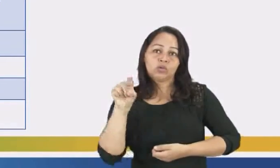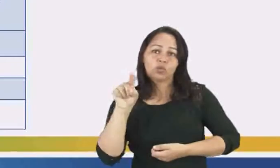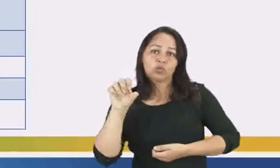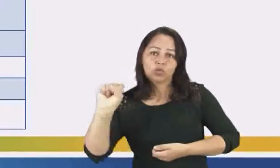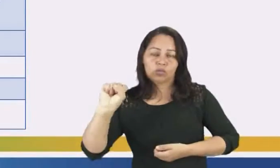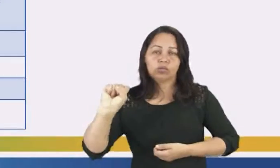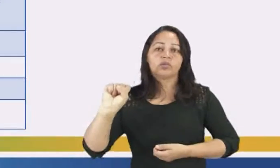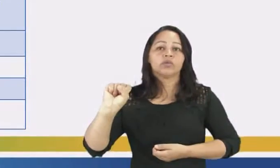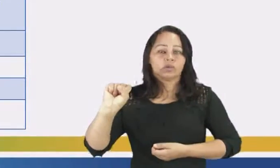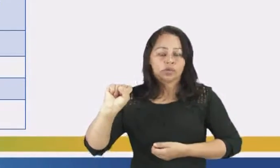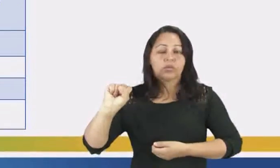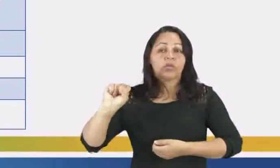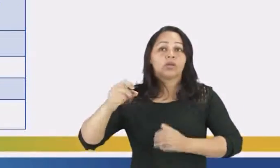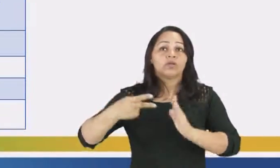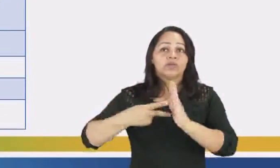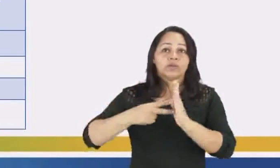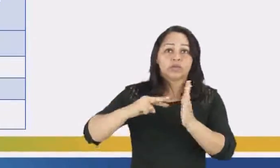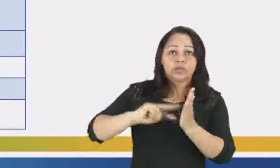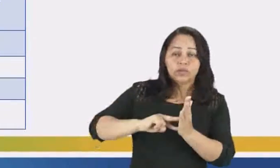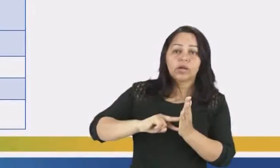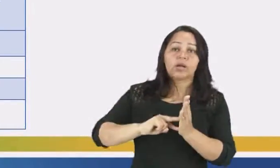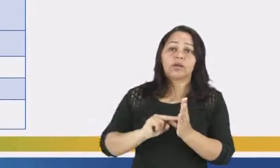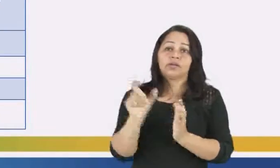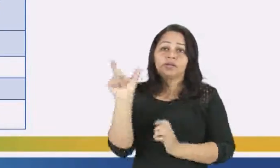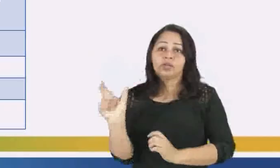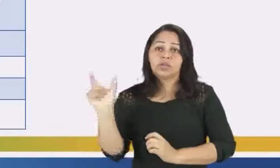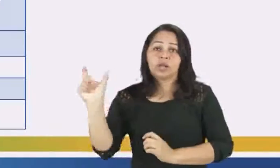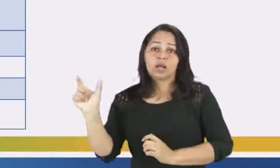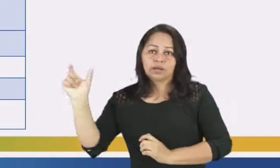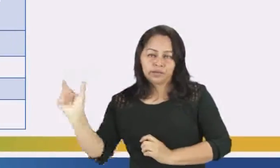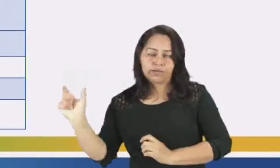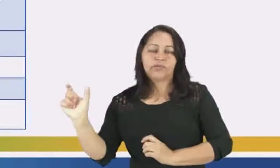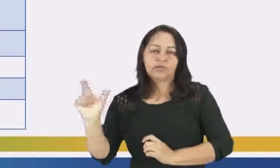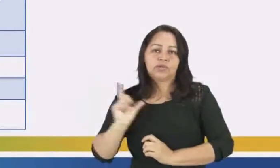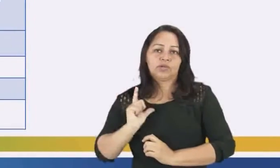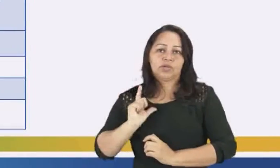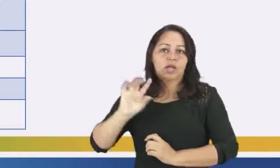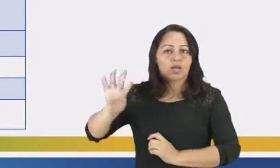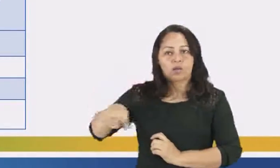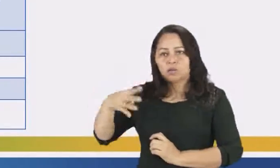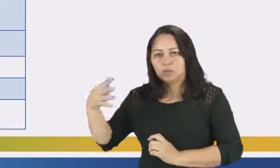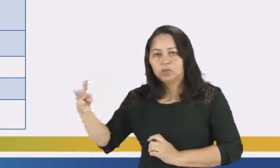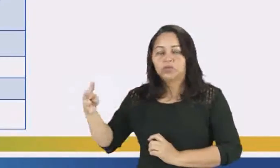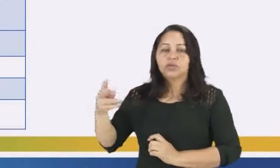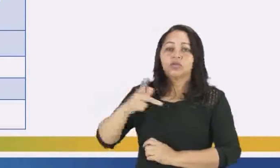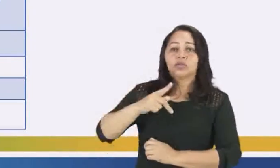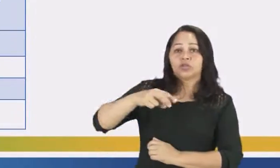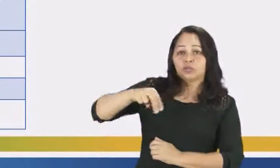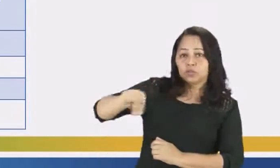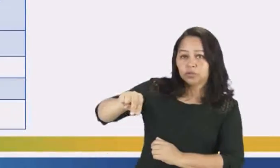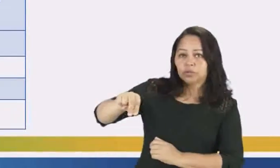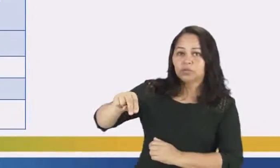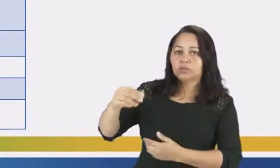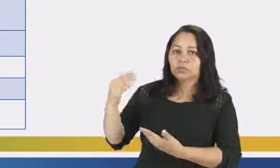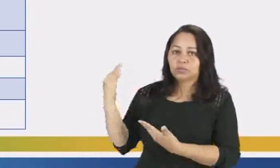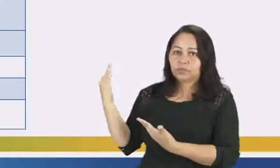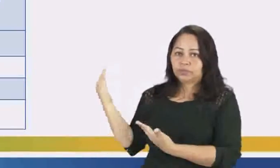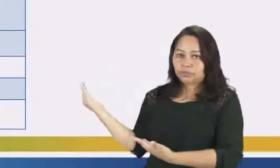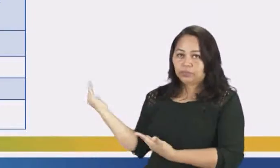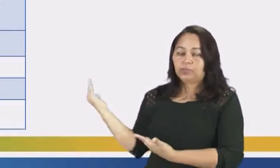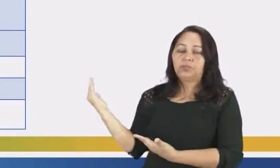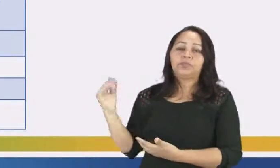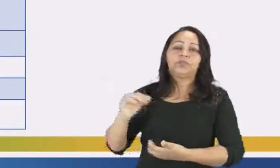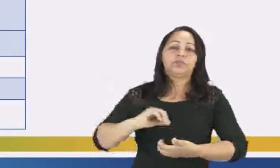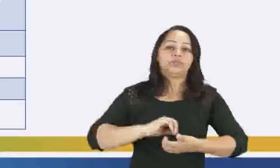fundamentalmente esta classe de pronomes. Então, Esses pronomes que nós estamos vendo aí nessa